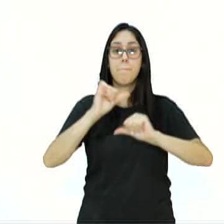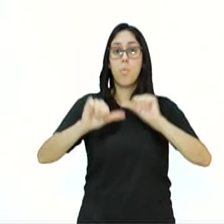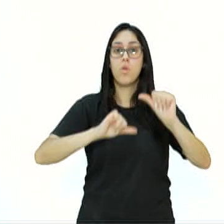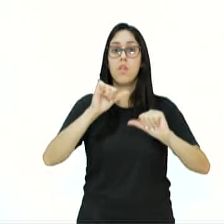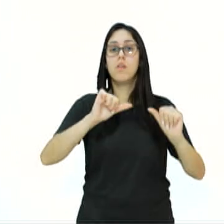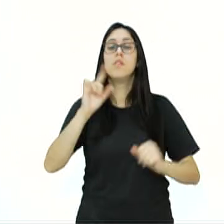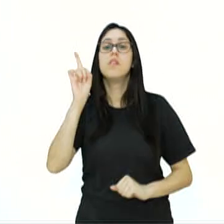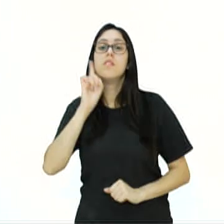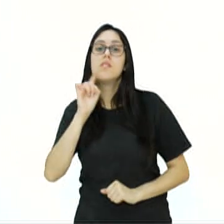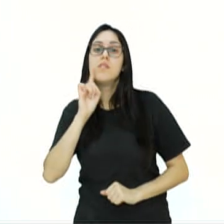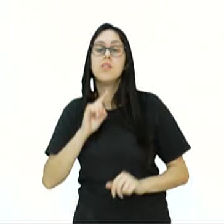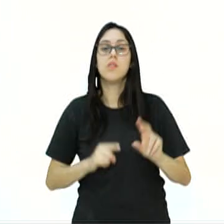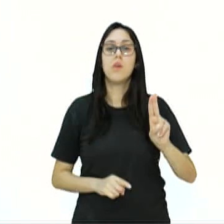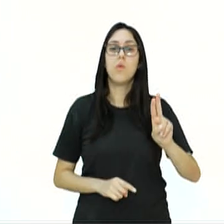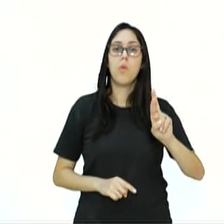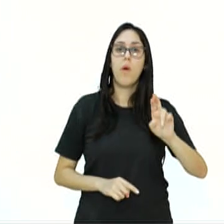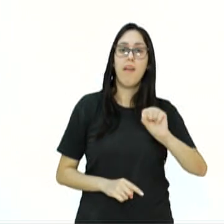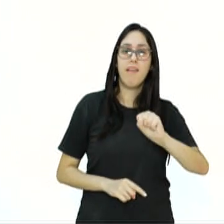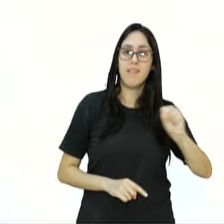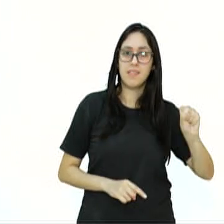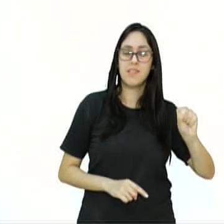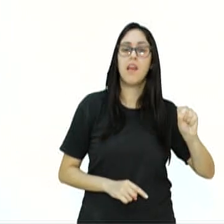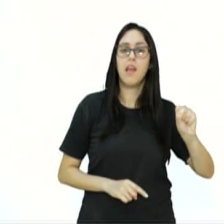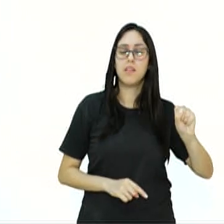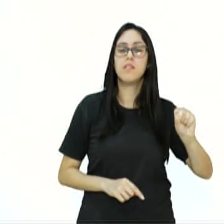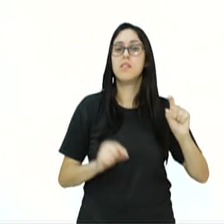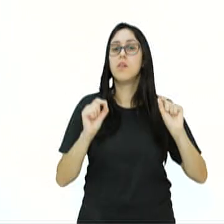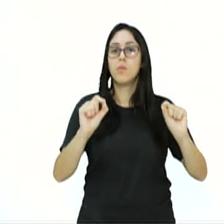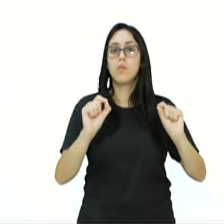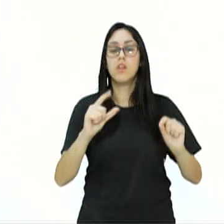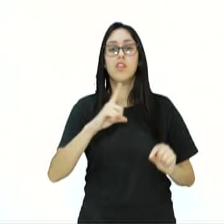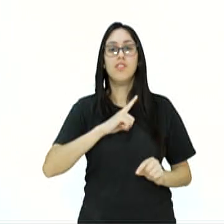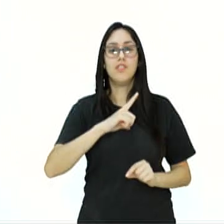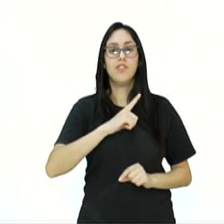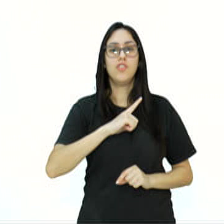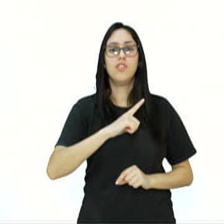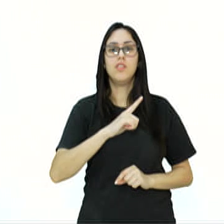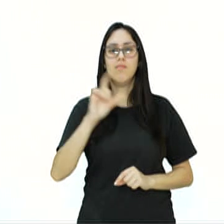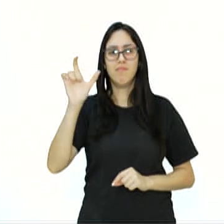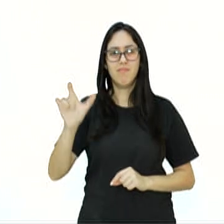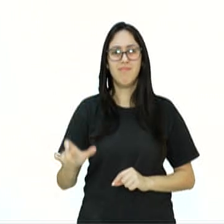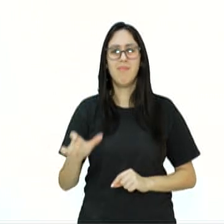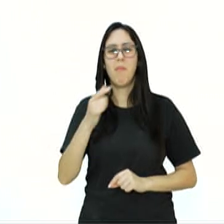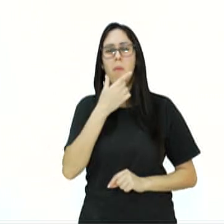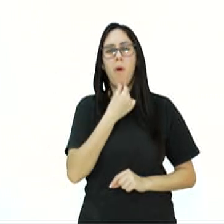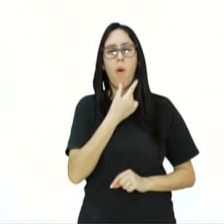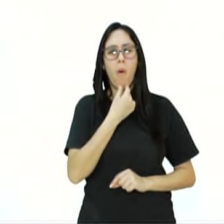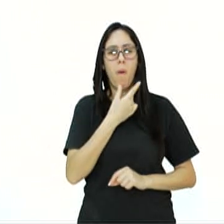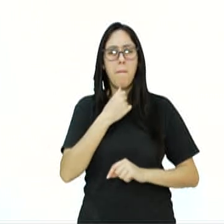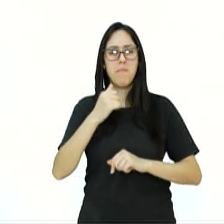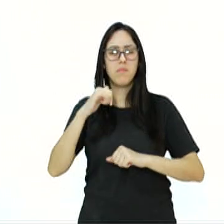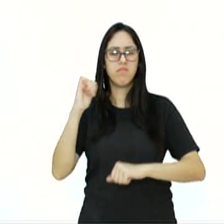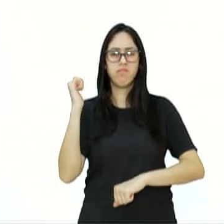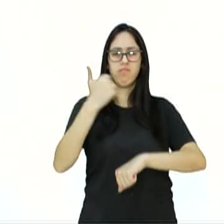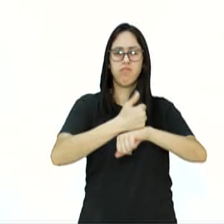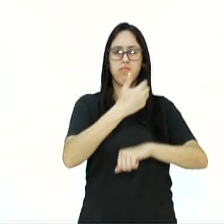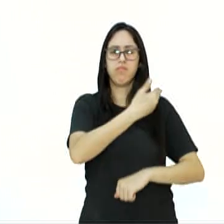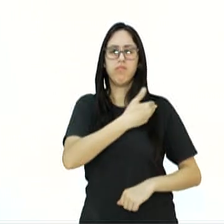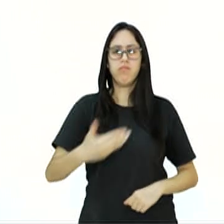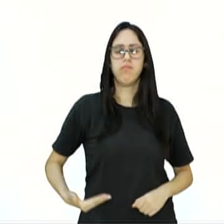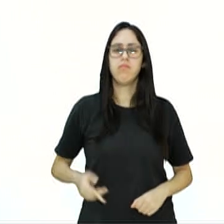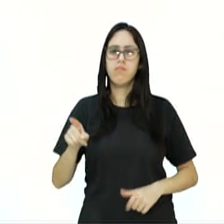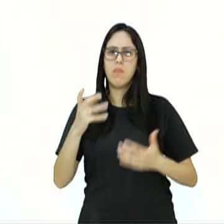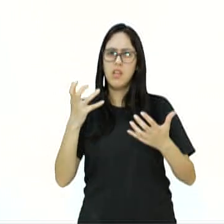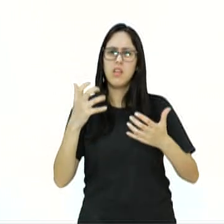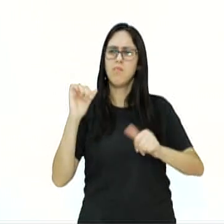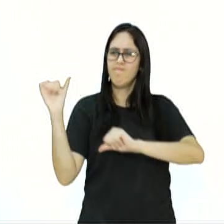Estados Unidos e União Soviética, né? Então, a chegada ao poder do Gorbachev e a proposta de mudanças da qual ele